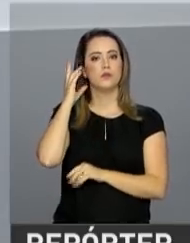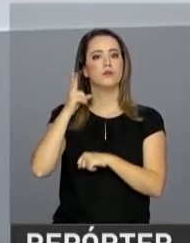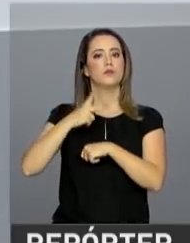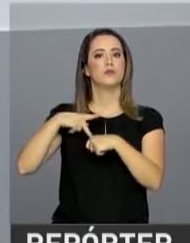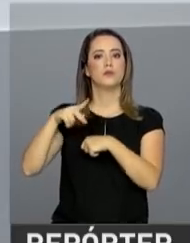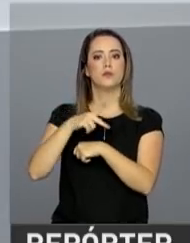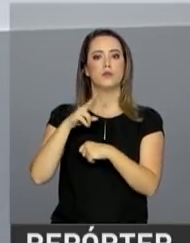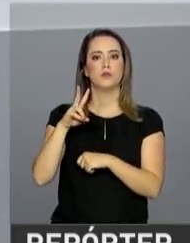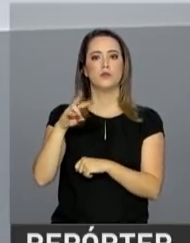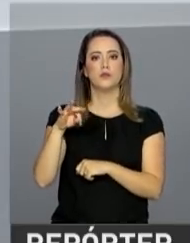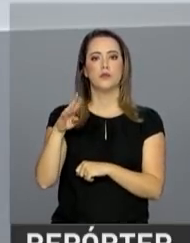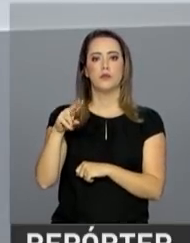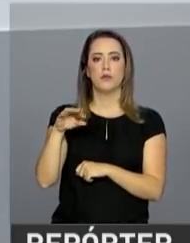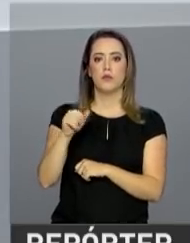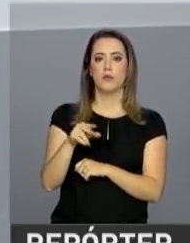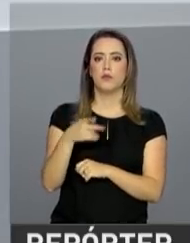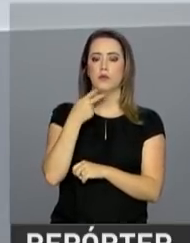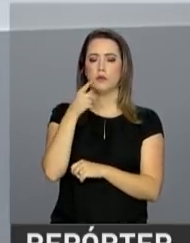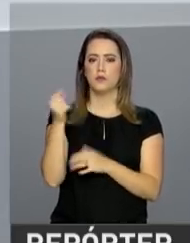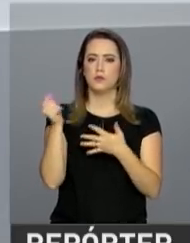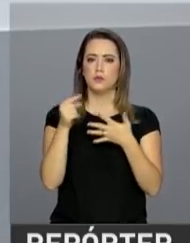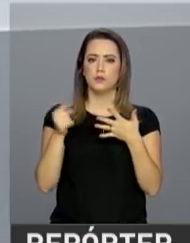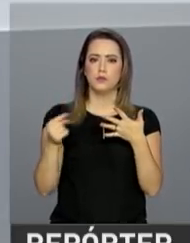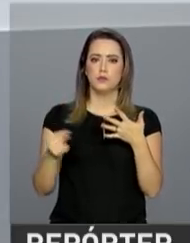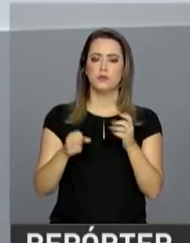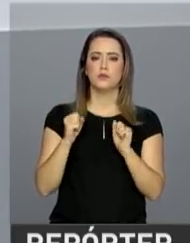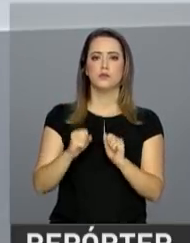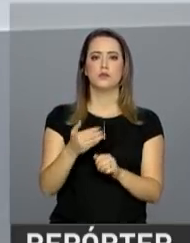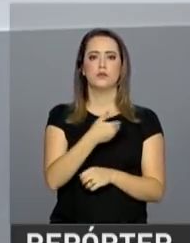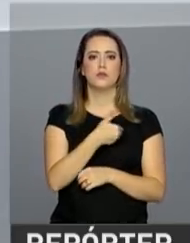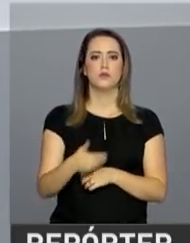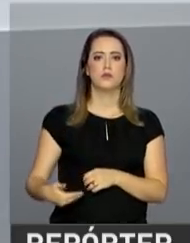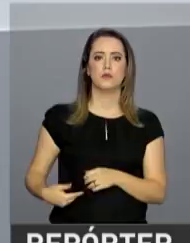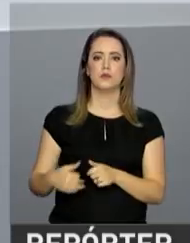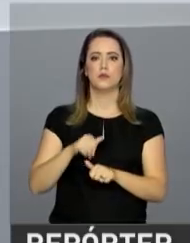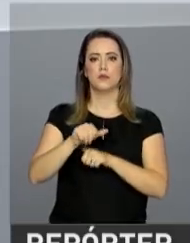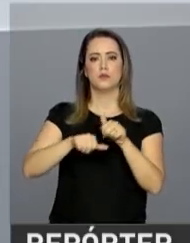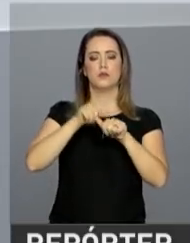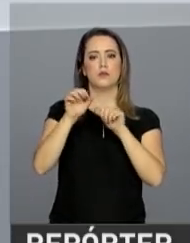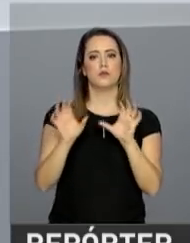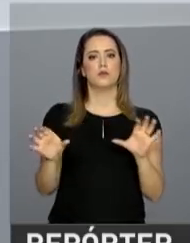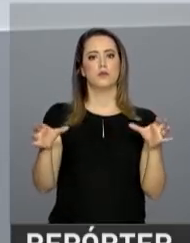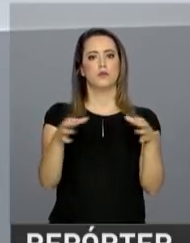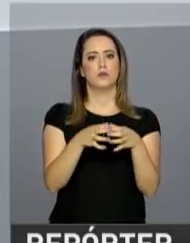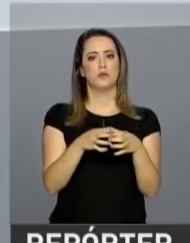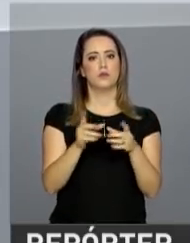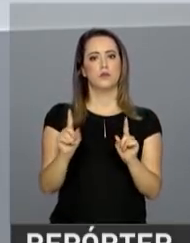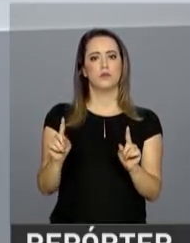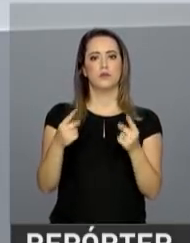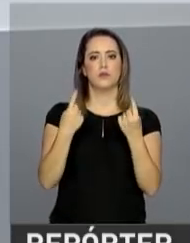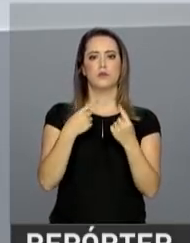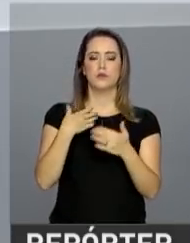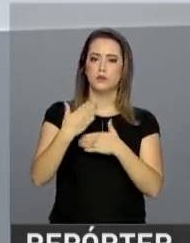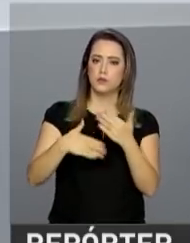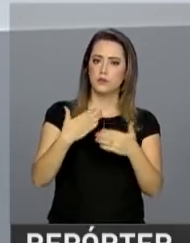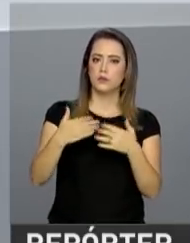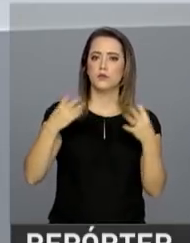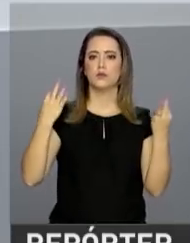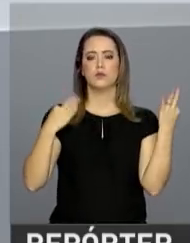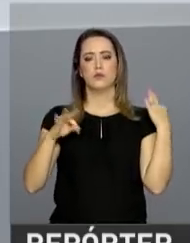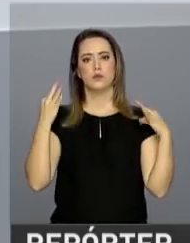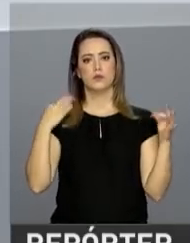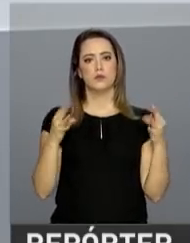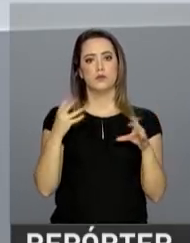radialistas do país vinícius lummertz destacou medidas adotadas pelo governo para incrementar o setor e os desafios para